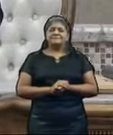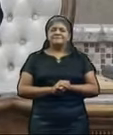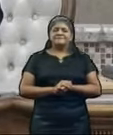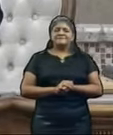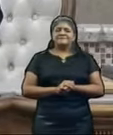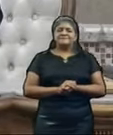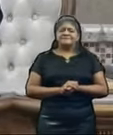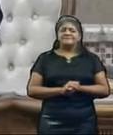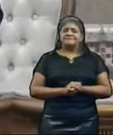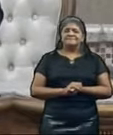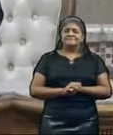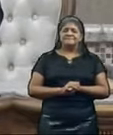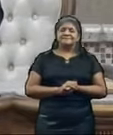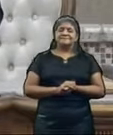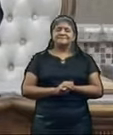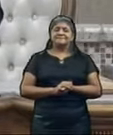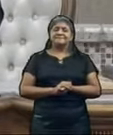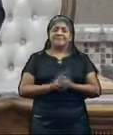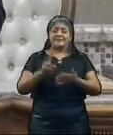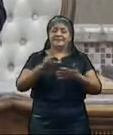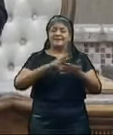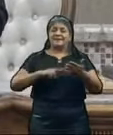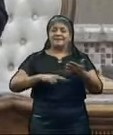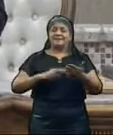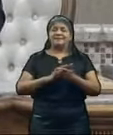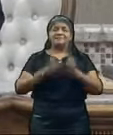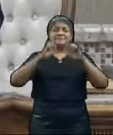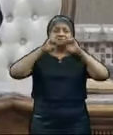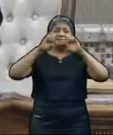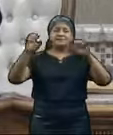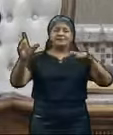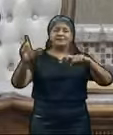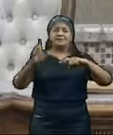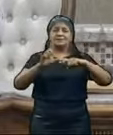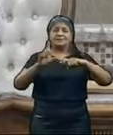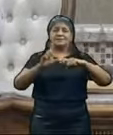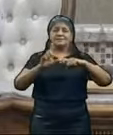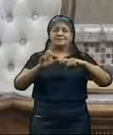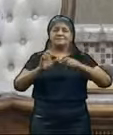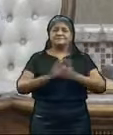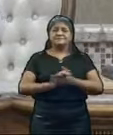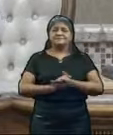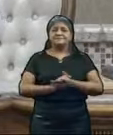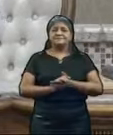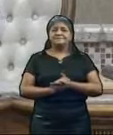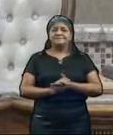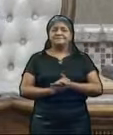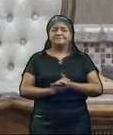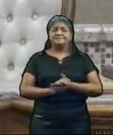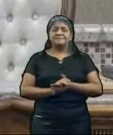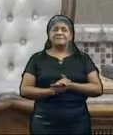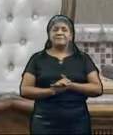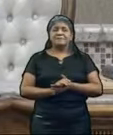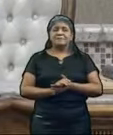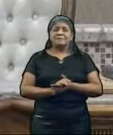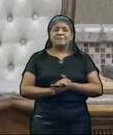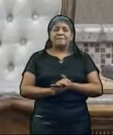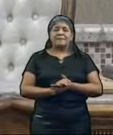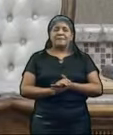Deus ler o Evangelho de Lucas o segundo escreveu o evangelista